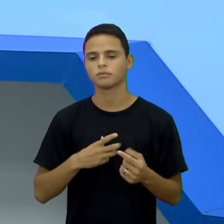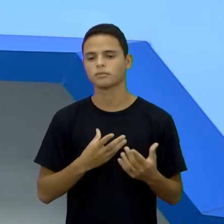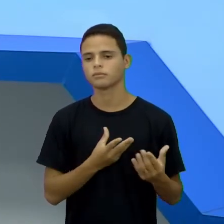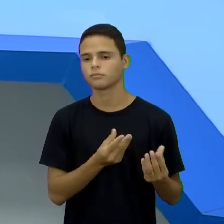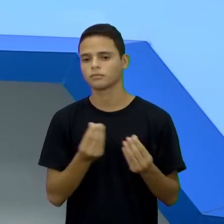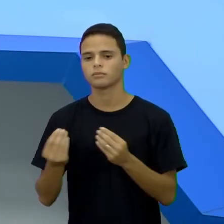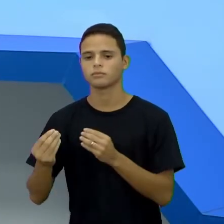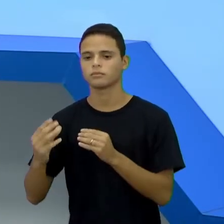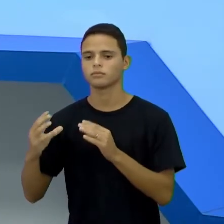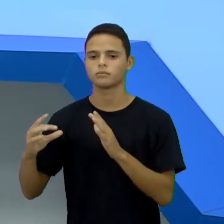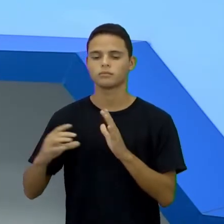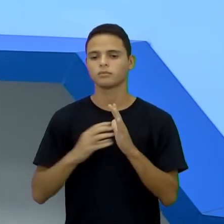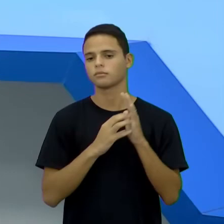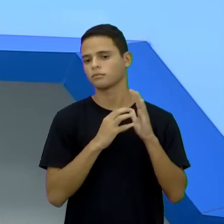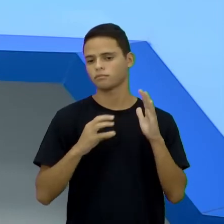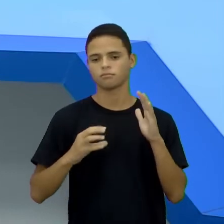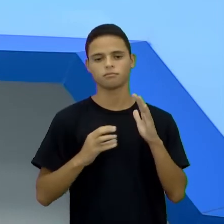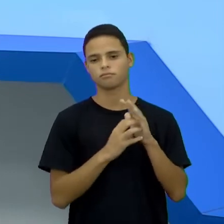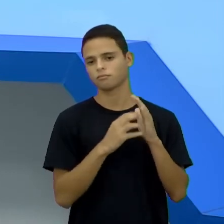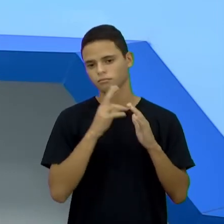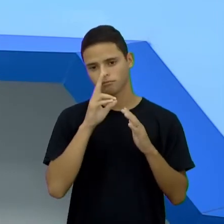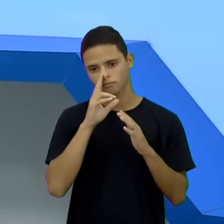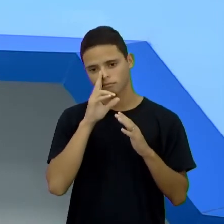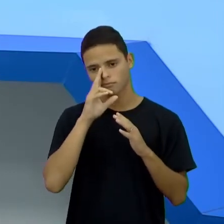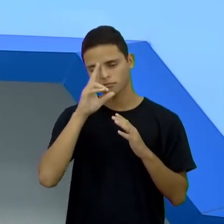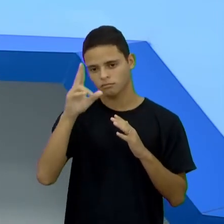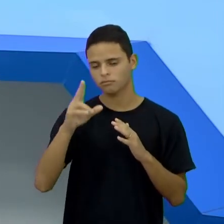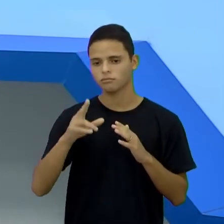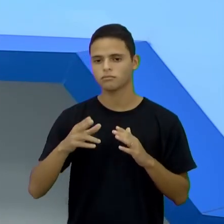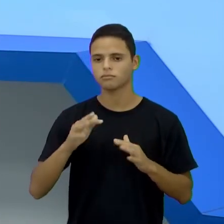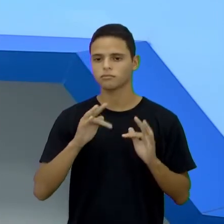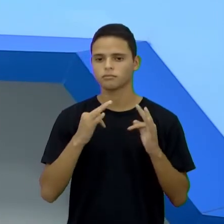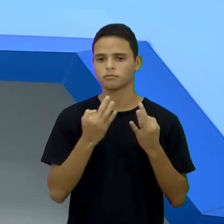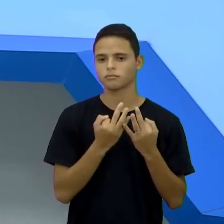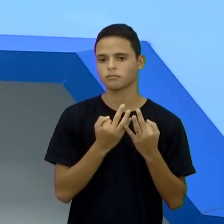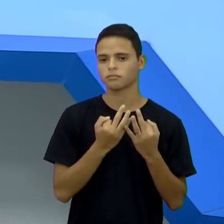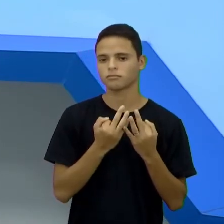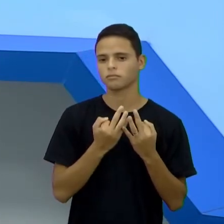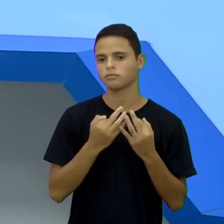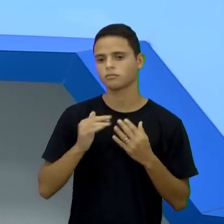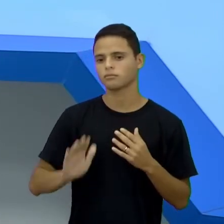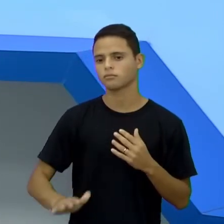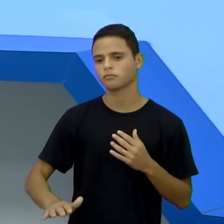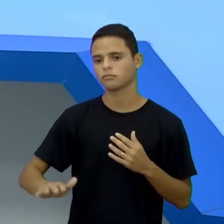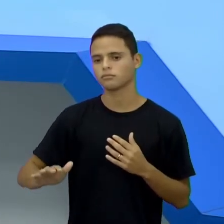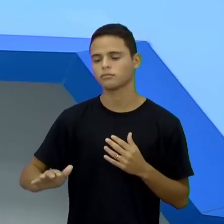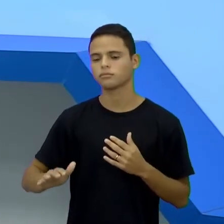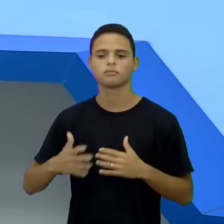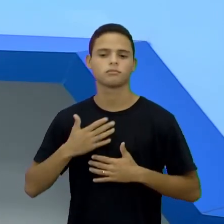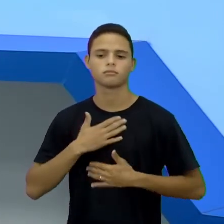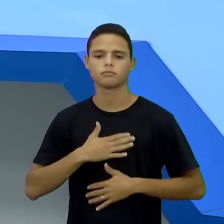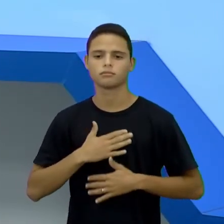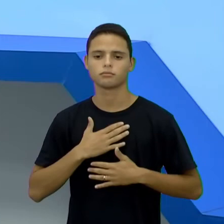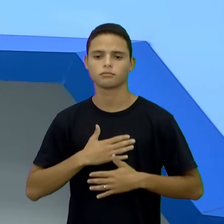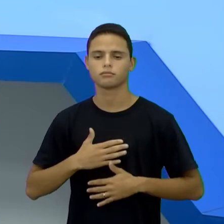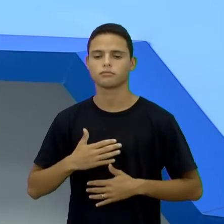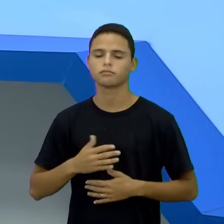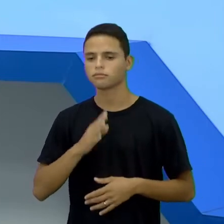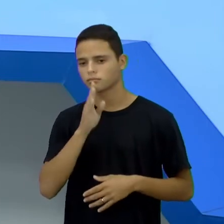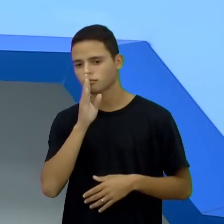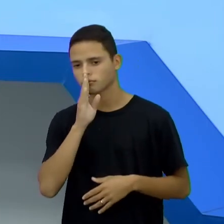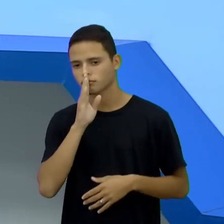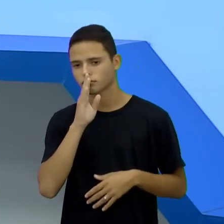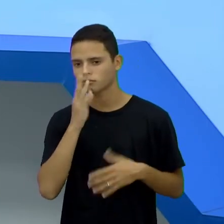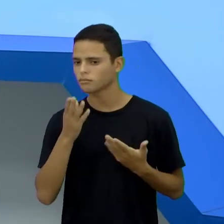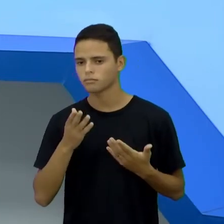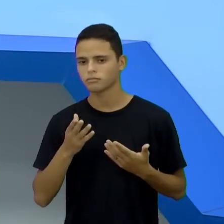com a minha família eu tive uma infância muito suave, porque eu era uma criança muito de boa na infância, tipo, eu era quietinha, eu não era